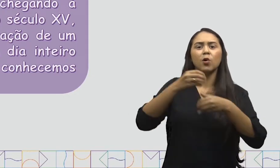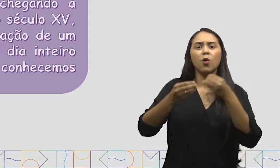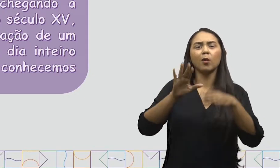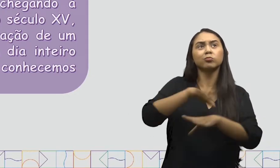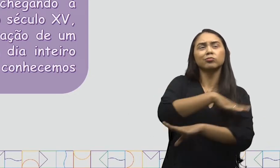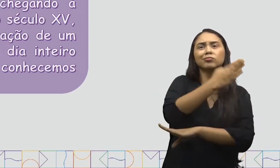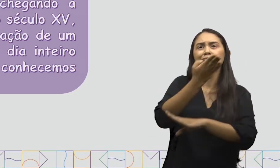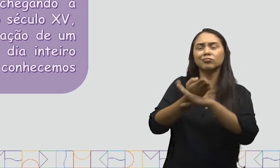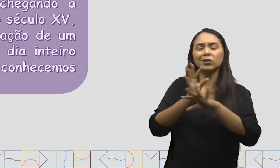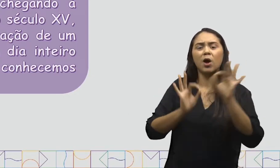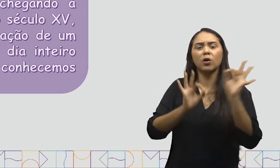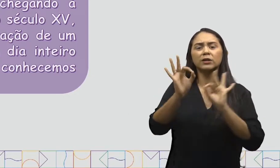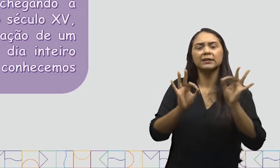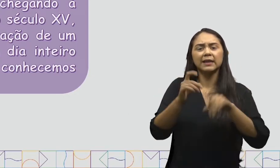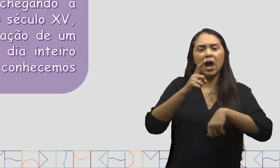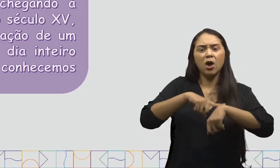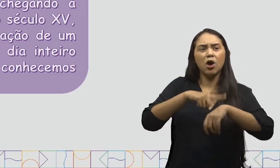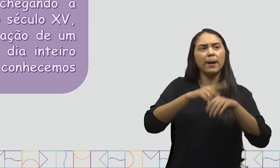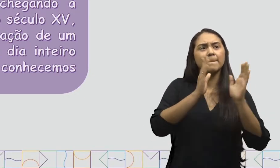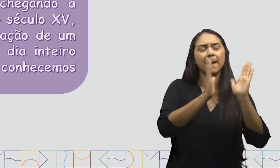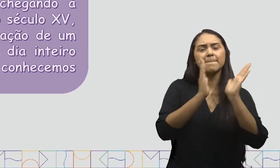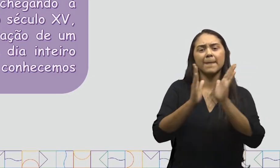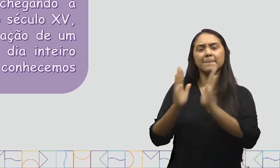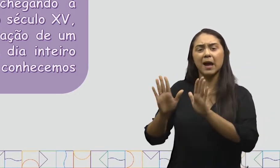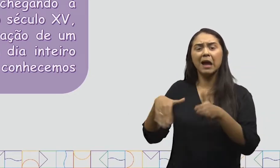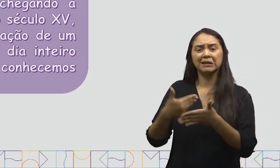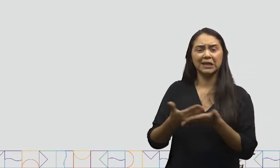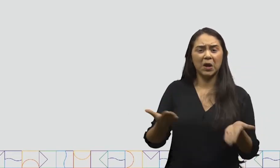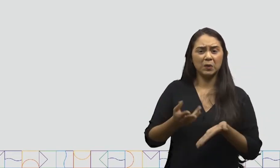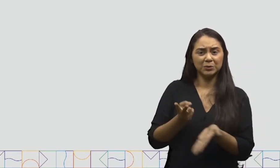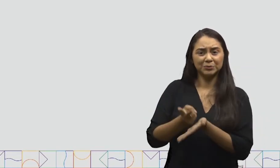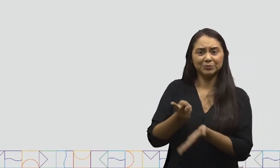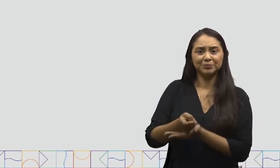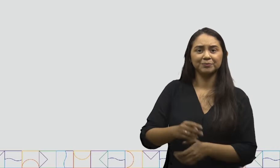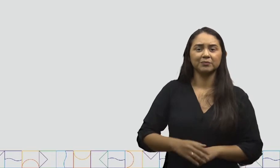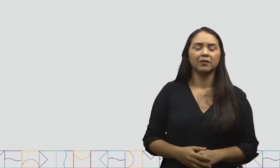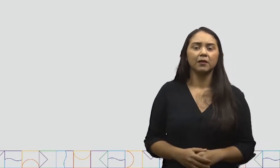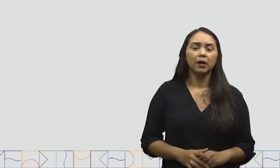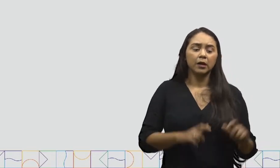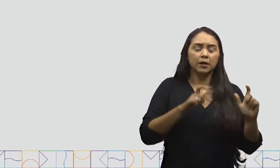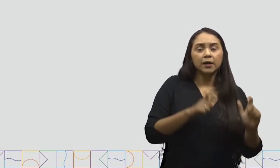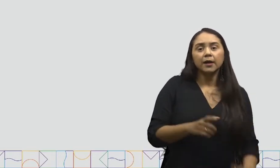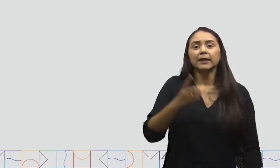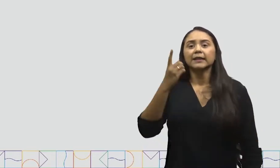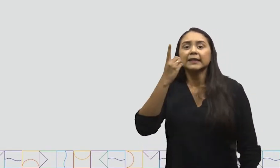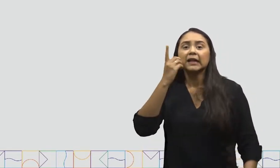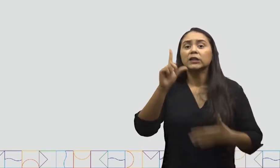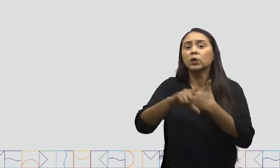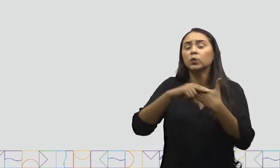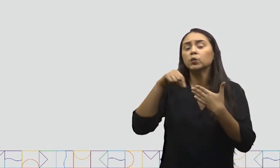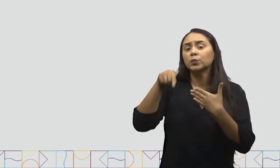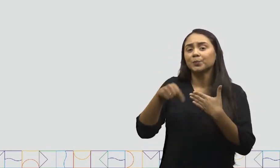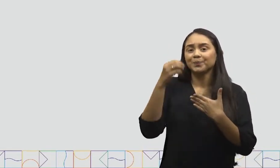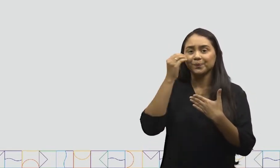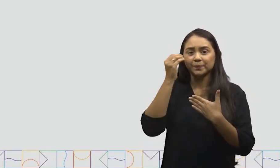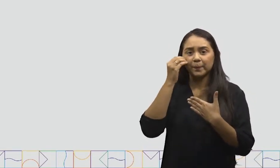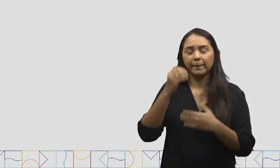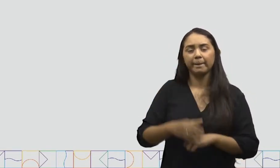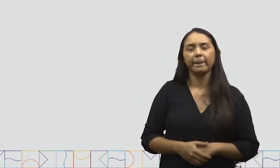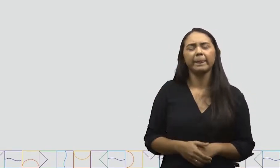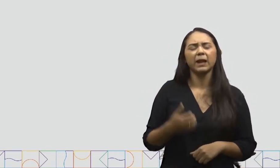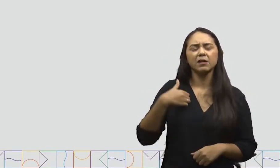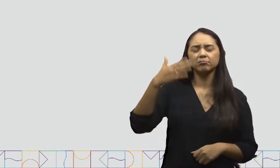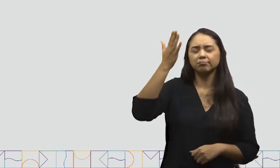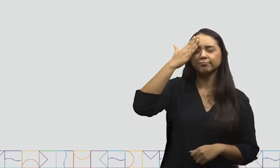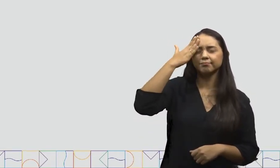inteiro em horas, sendo base do que conhecemos atualmente. Local, data e autor do experimento. Sei que